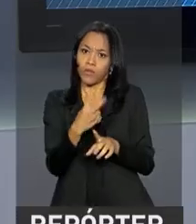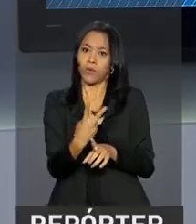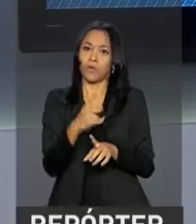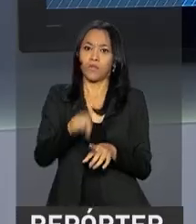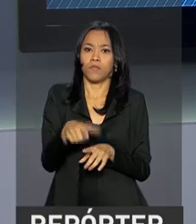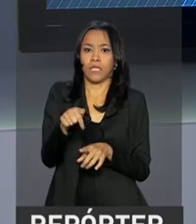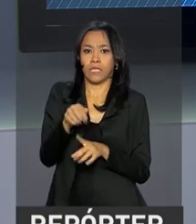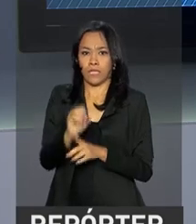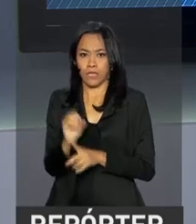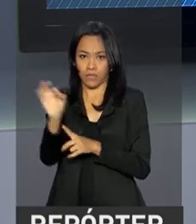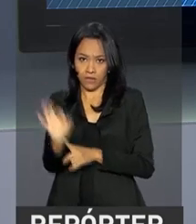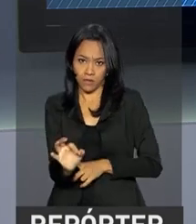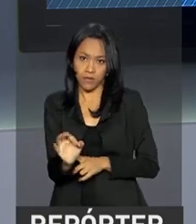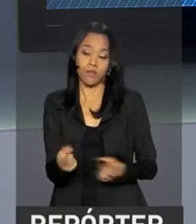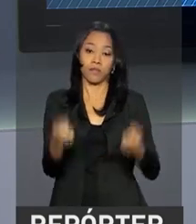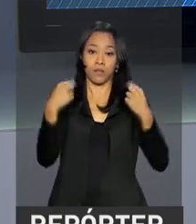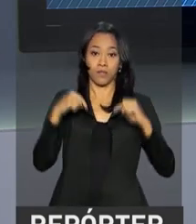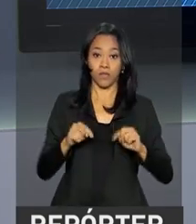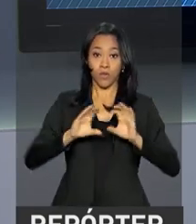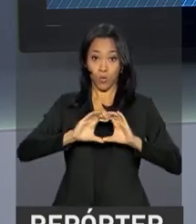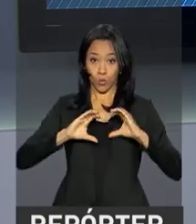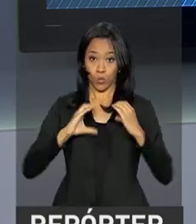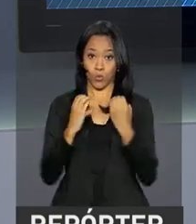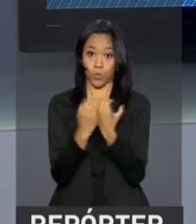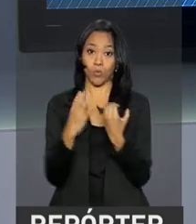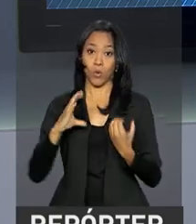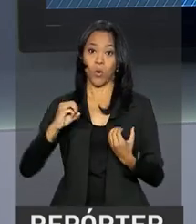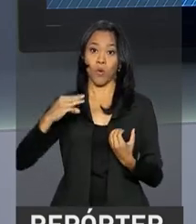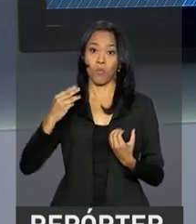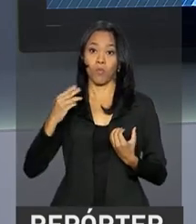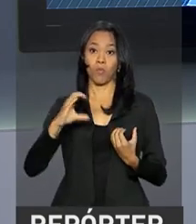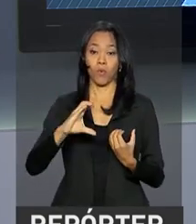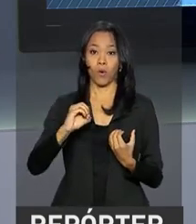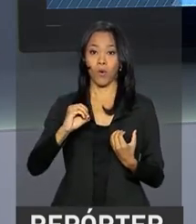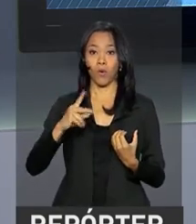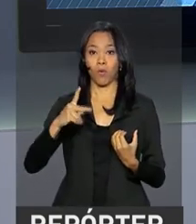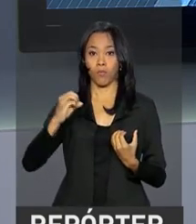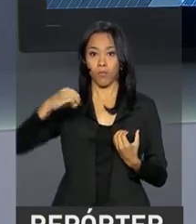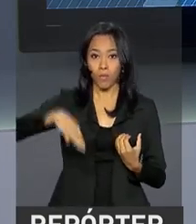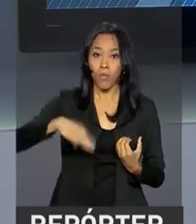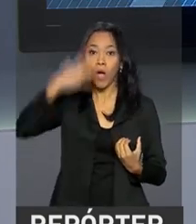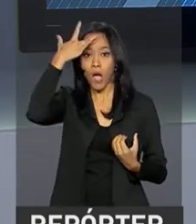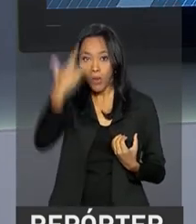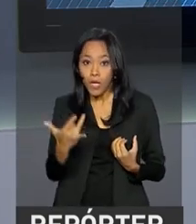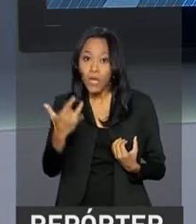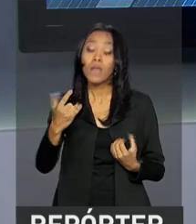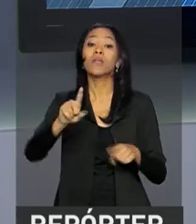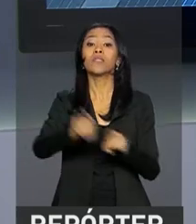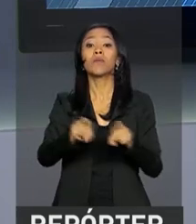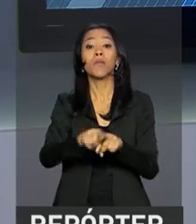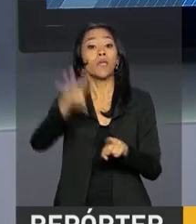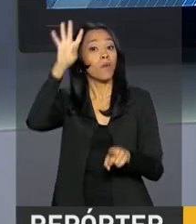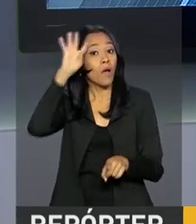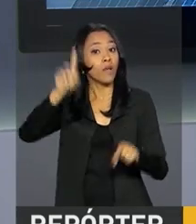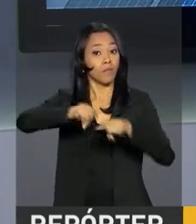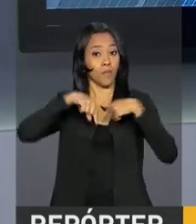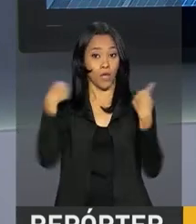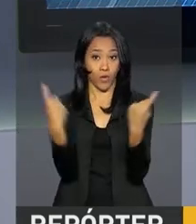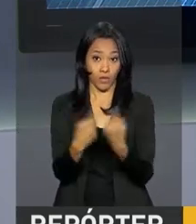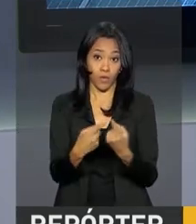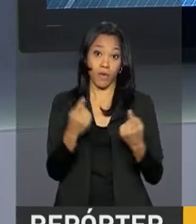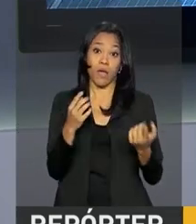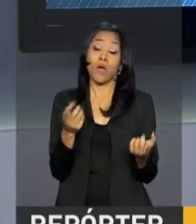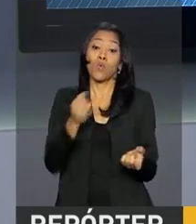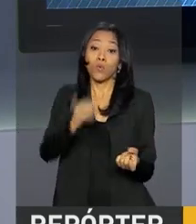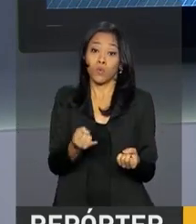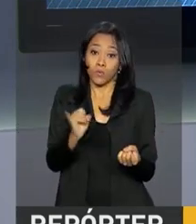o Comitê de Política Monetária, o Copom, realiza a primeira reunião do ano amanhã e quarta-feira. Atualmente, a Selic está em